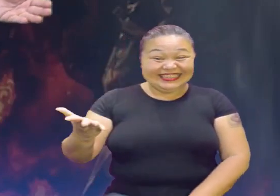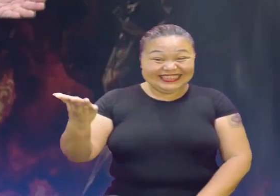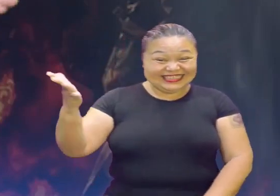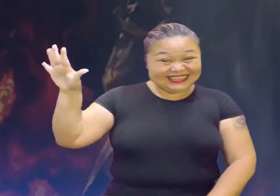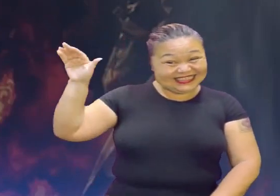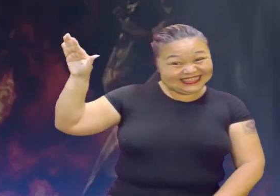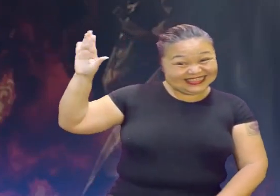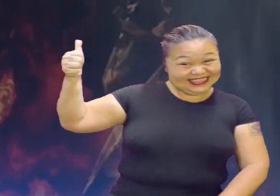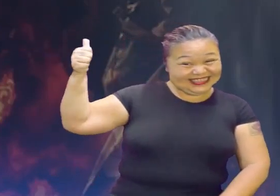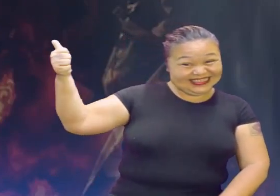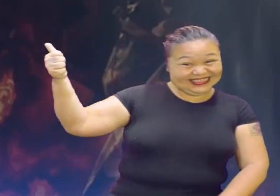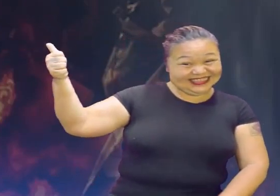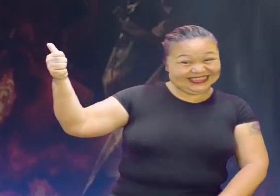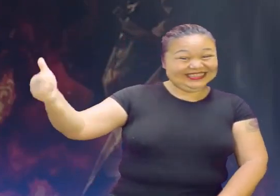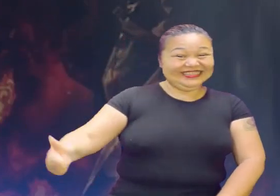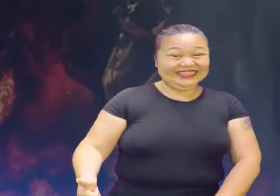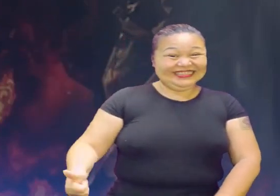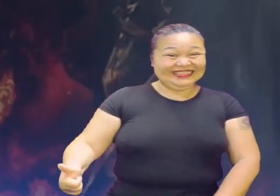como é